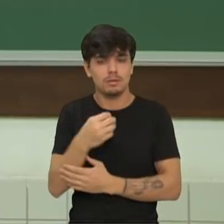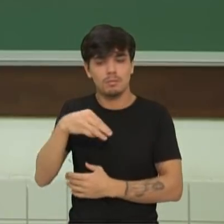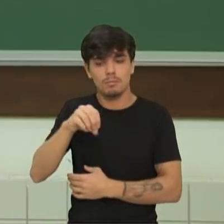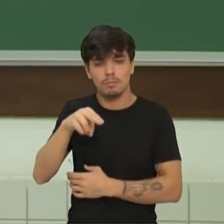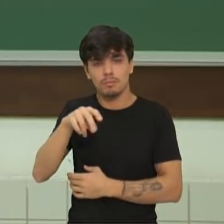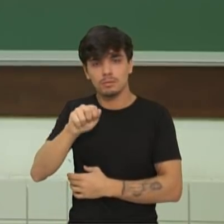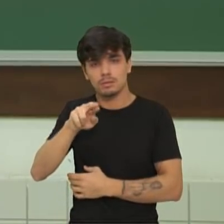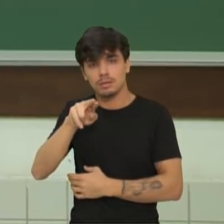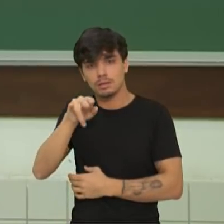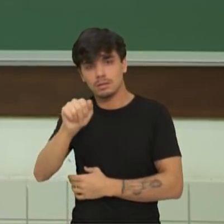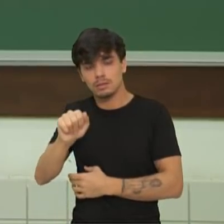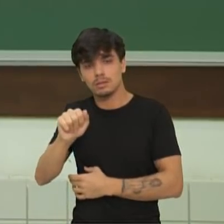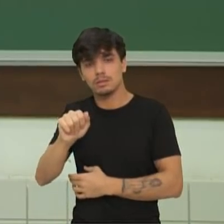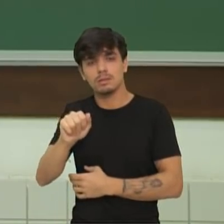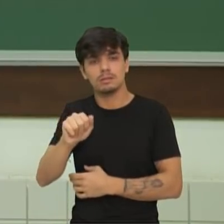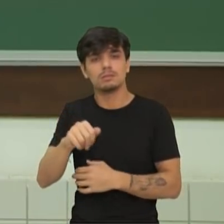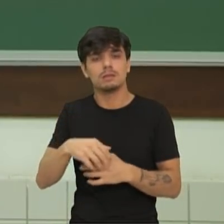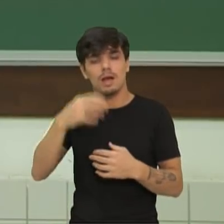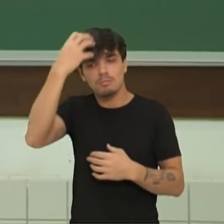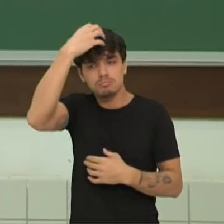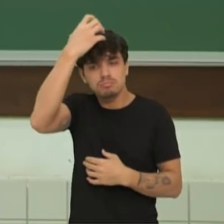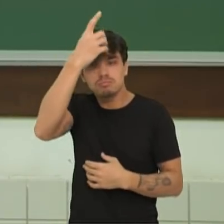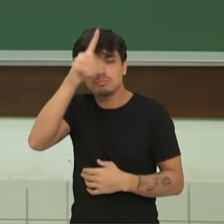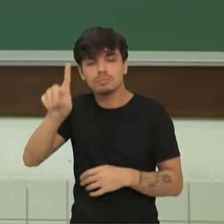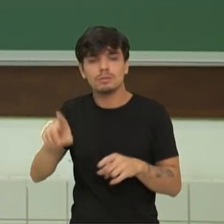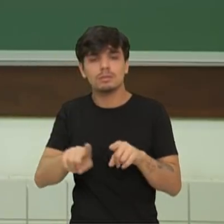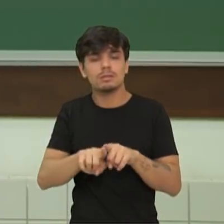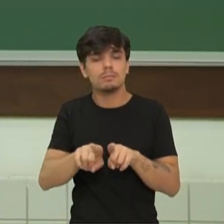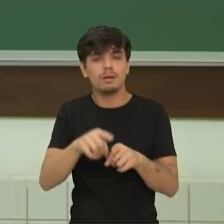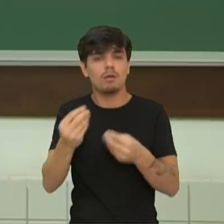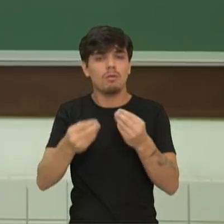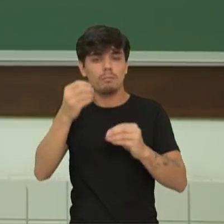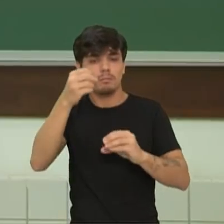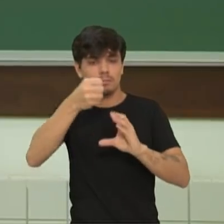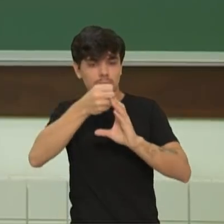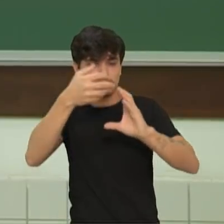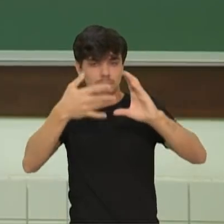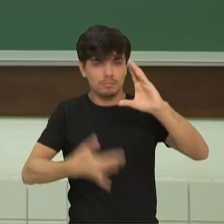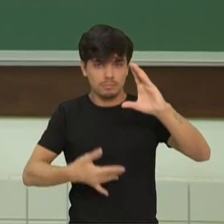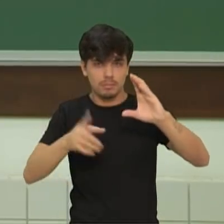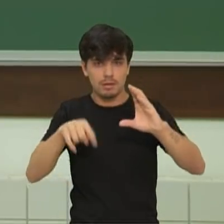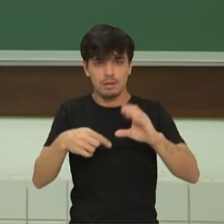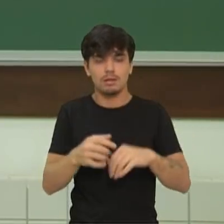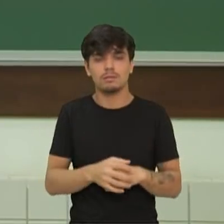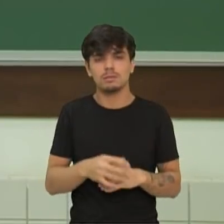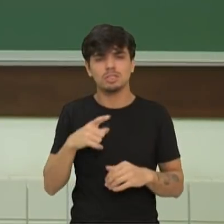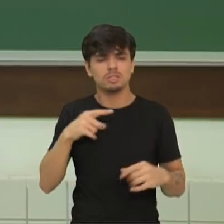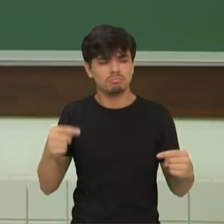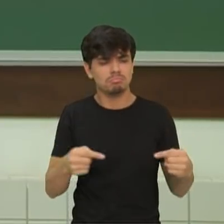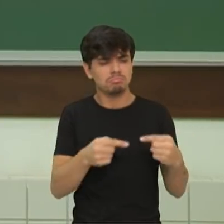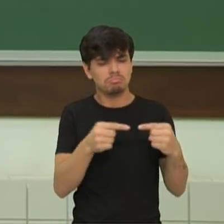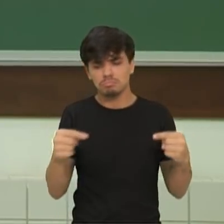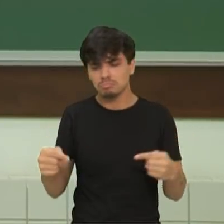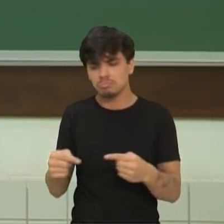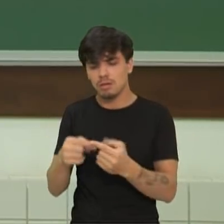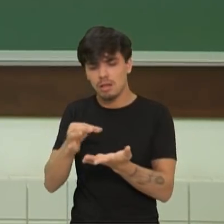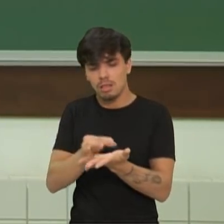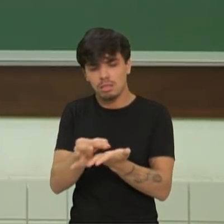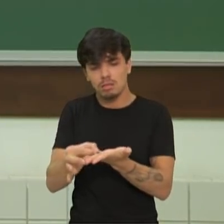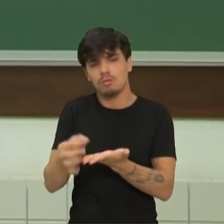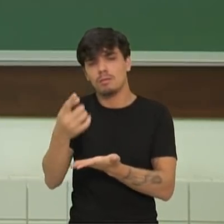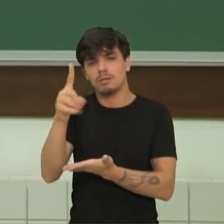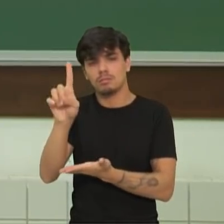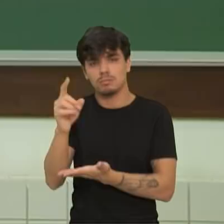monarquias absolutistas, como eram suas características, que tinham características em comum, como a moeda única,